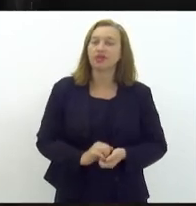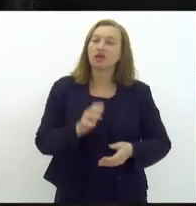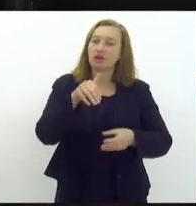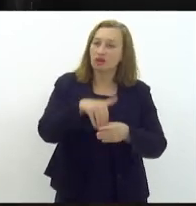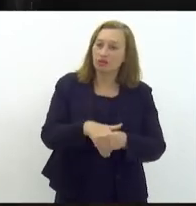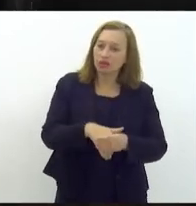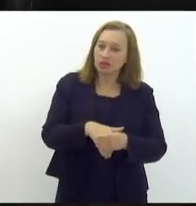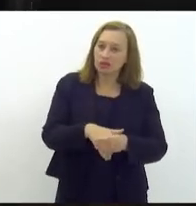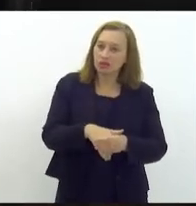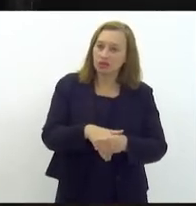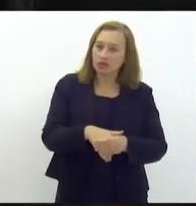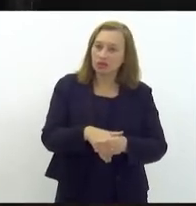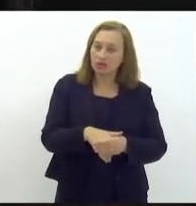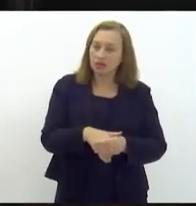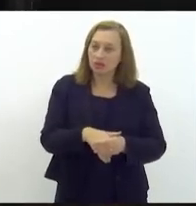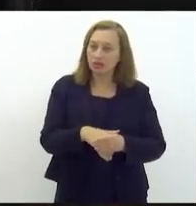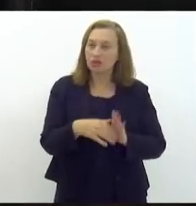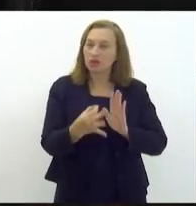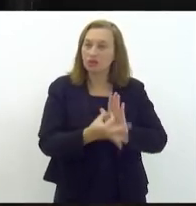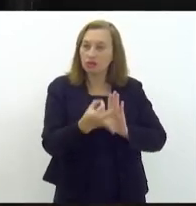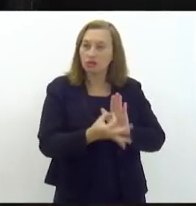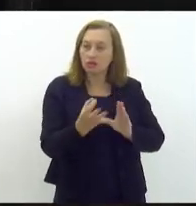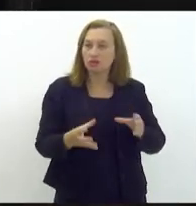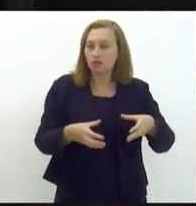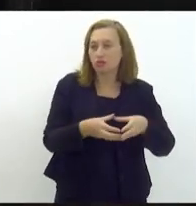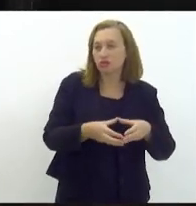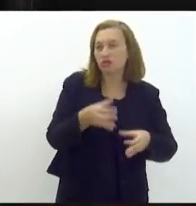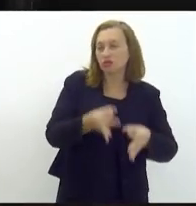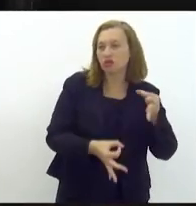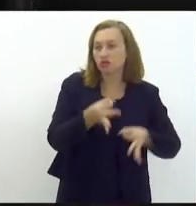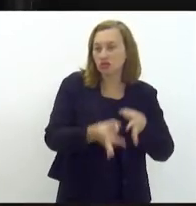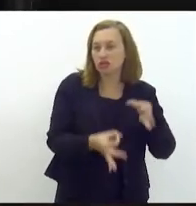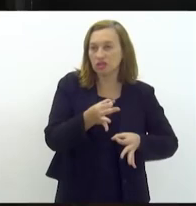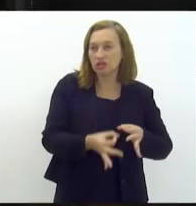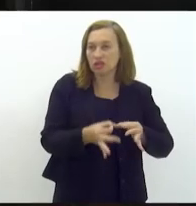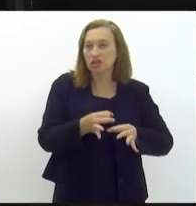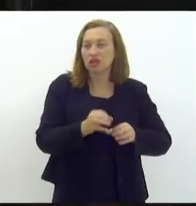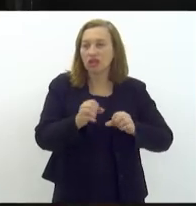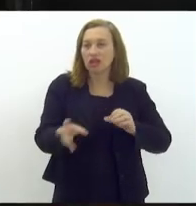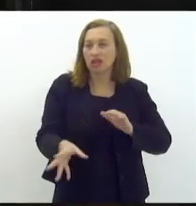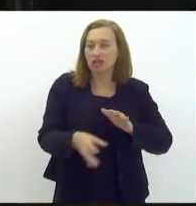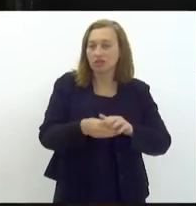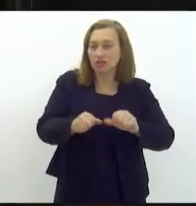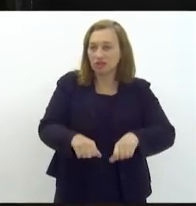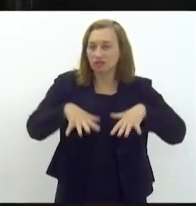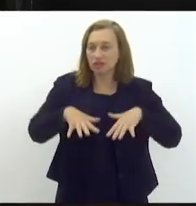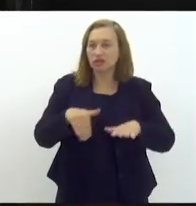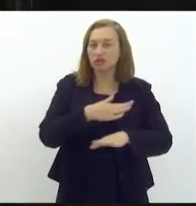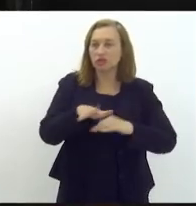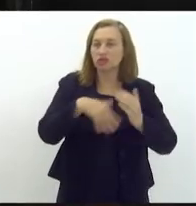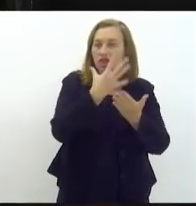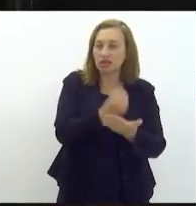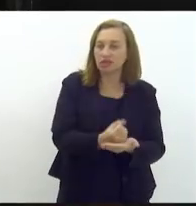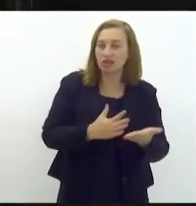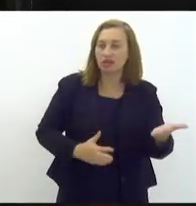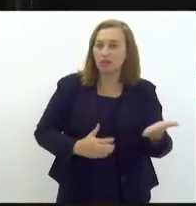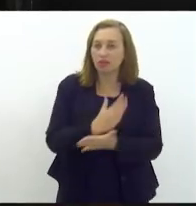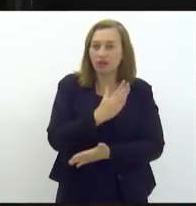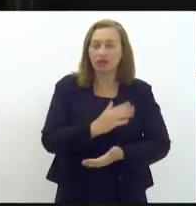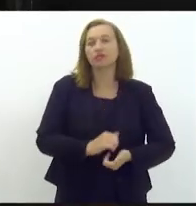votação, o parecer da Comissão de Constituição e Justiça, as emendas de plenário. Senhores que aprovam, permaneçam como estão.